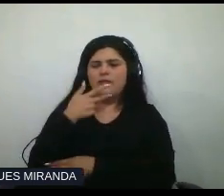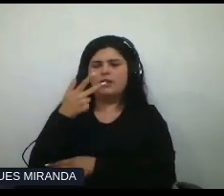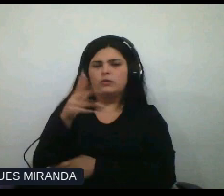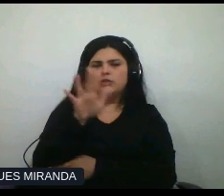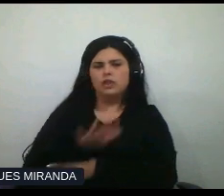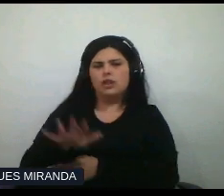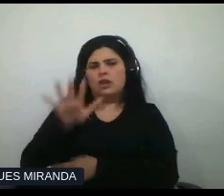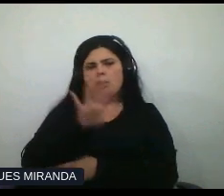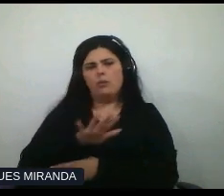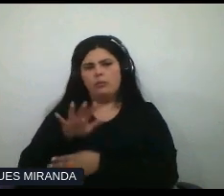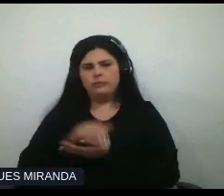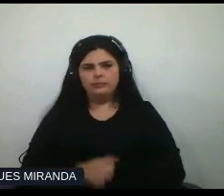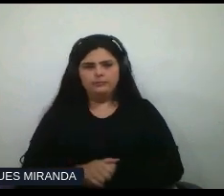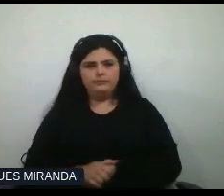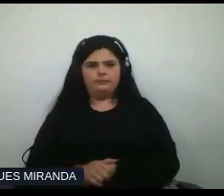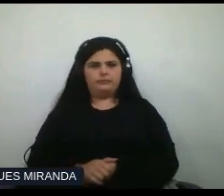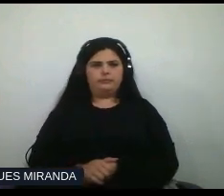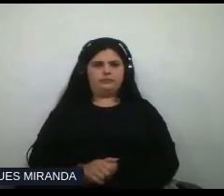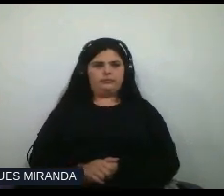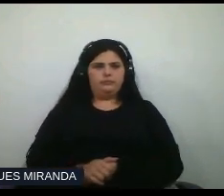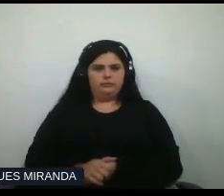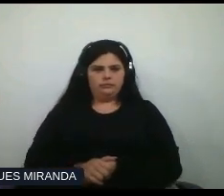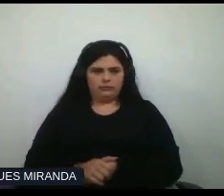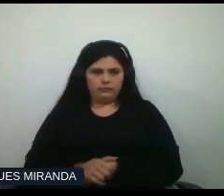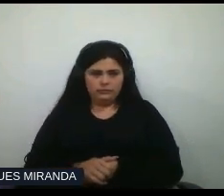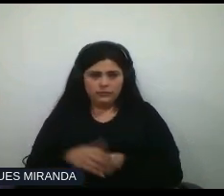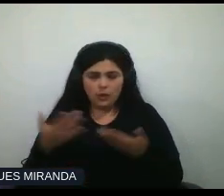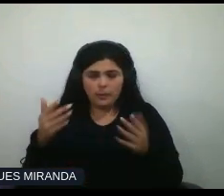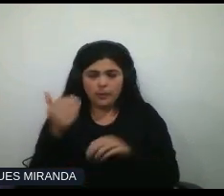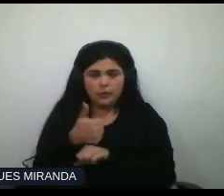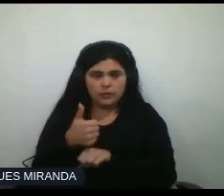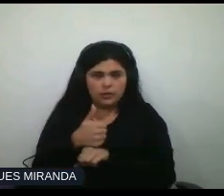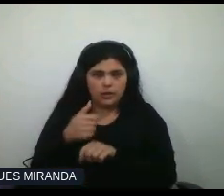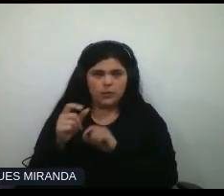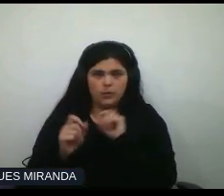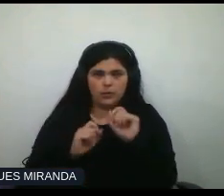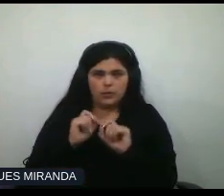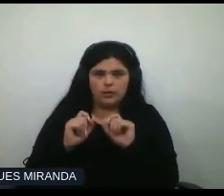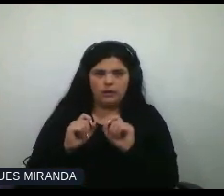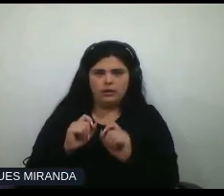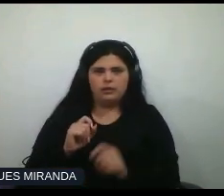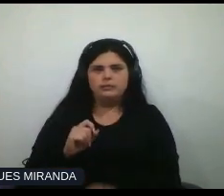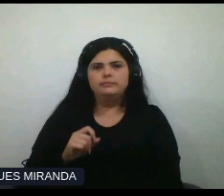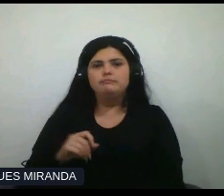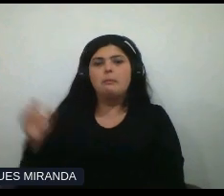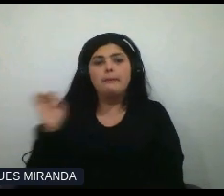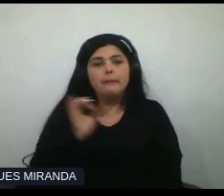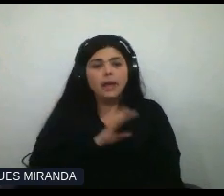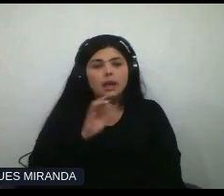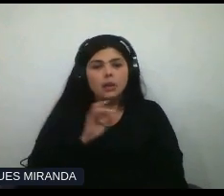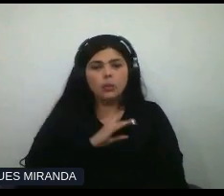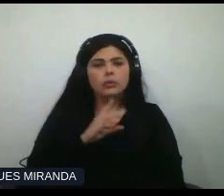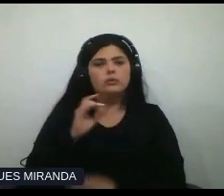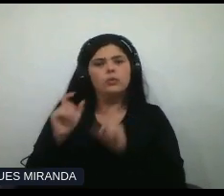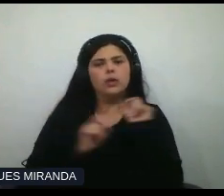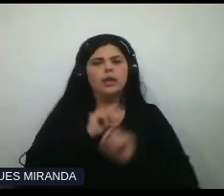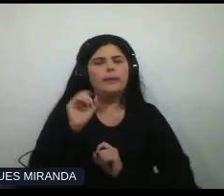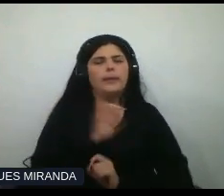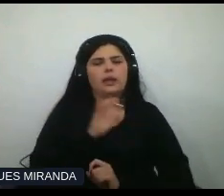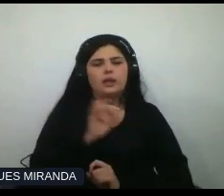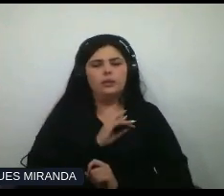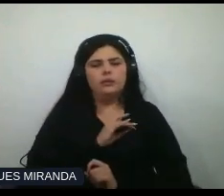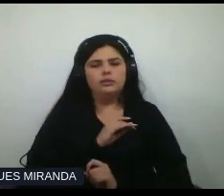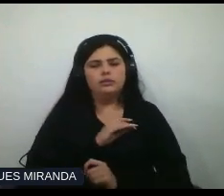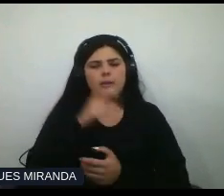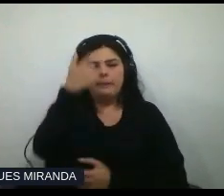exemplos corriqueiros. E aí entro na parte profissional, que eu falei, a gente tem medo. Medo do quê? De ser